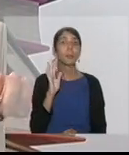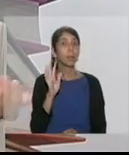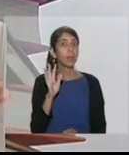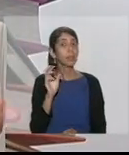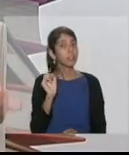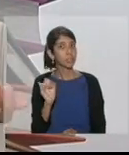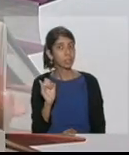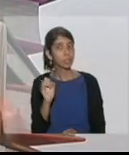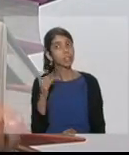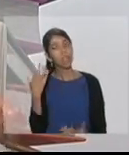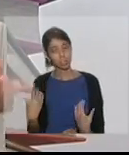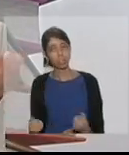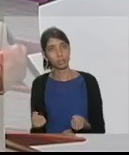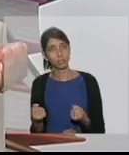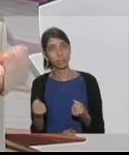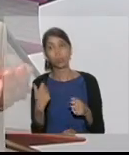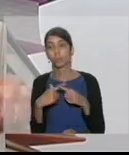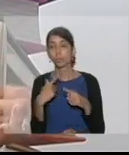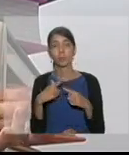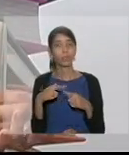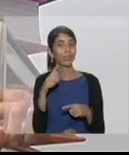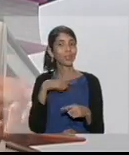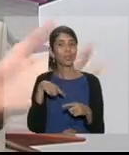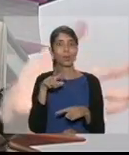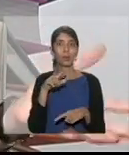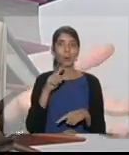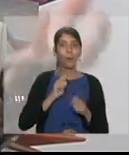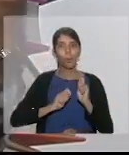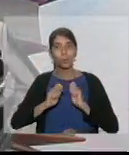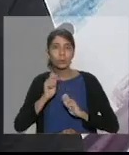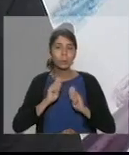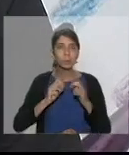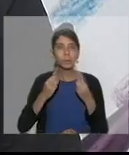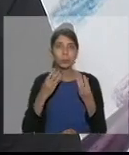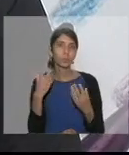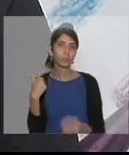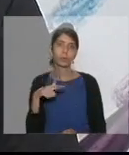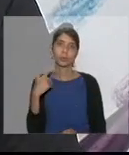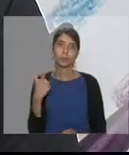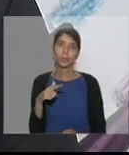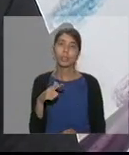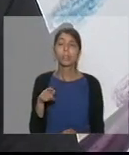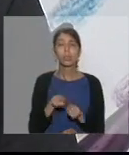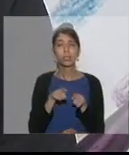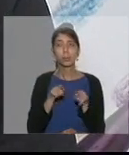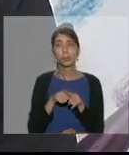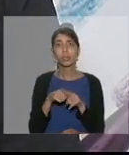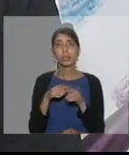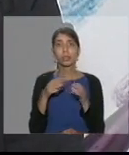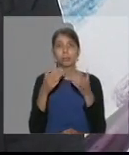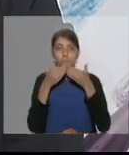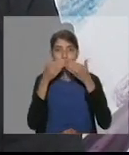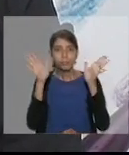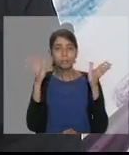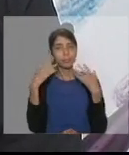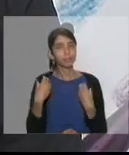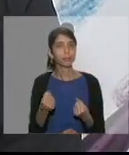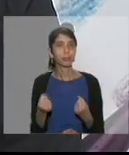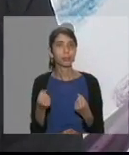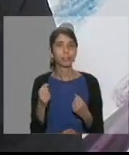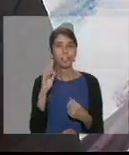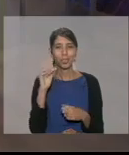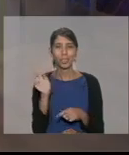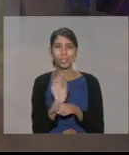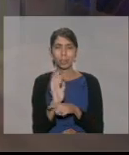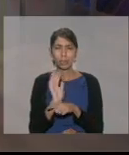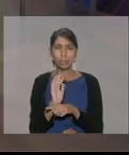existe se você aceitar isso, porque a gente não tem controle do que está por fora, se só você tem se controle da abrir gente. para isso também. Porque eu vejo eu já assisti